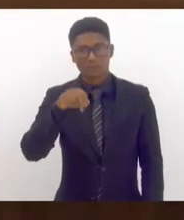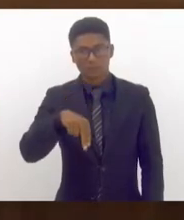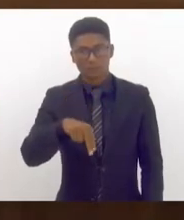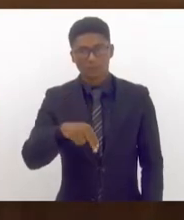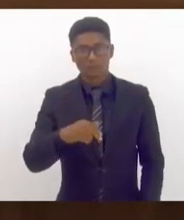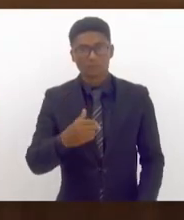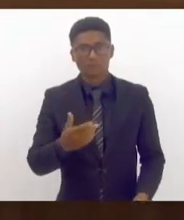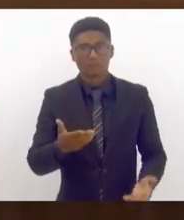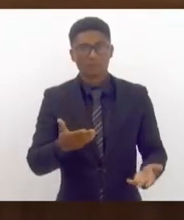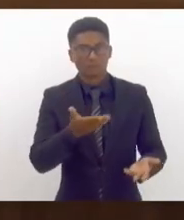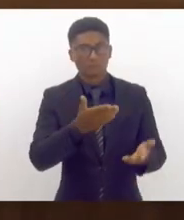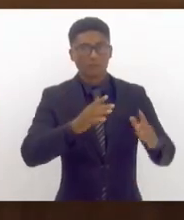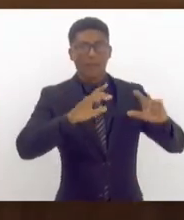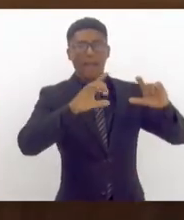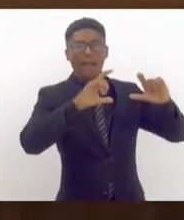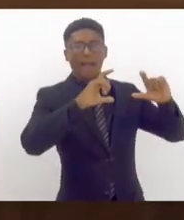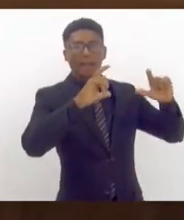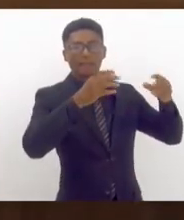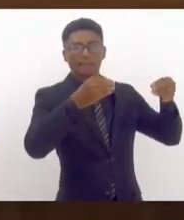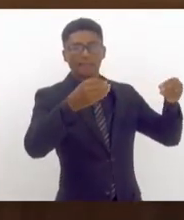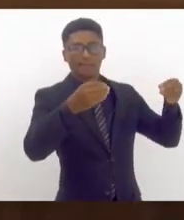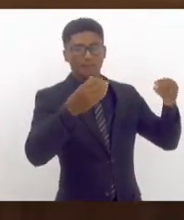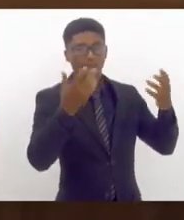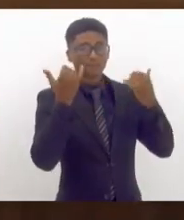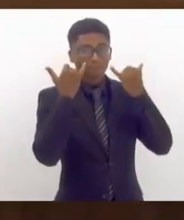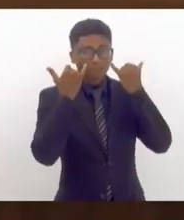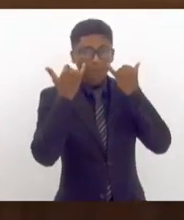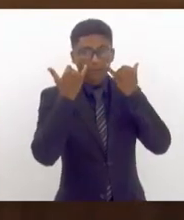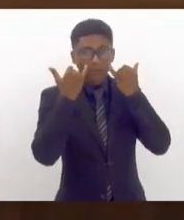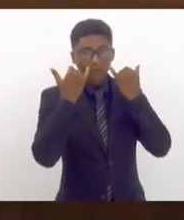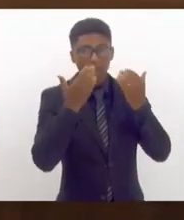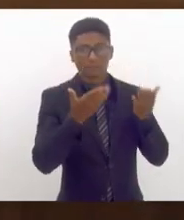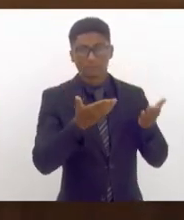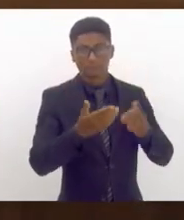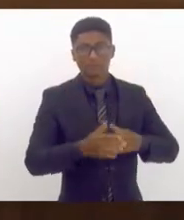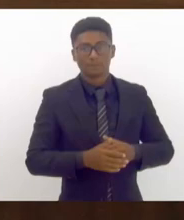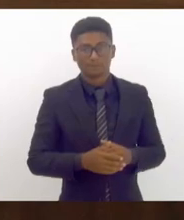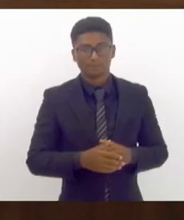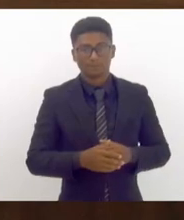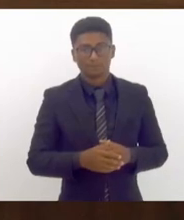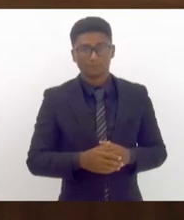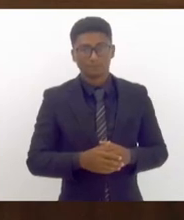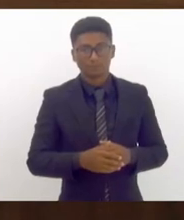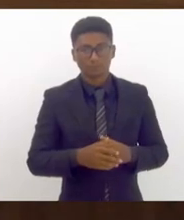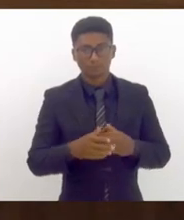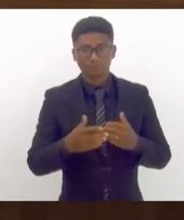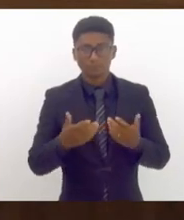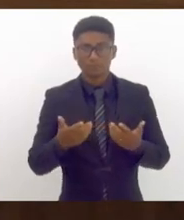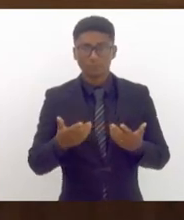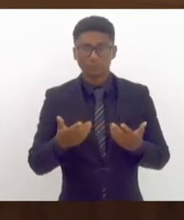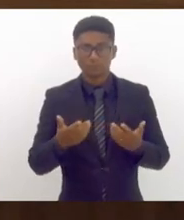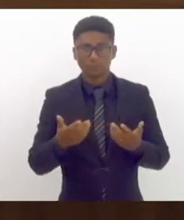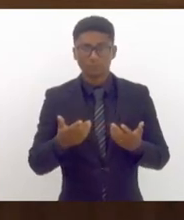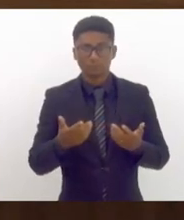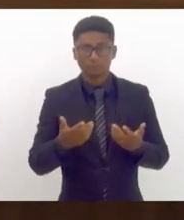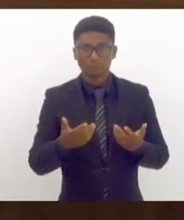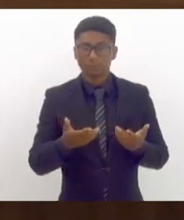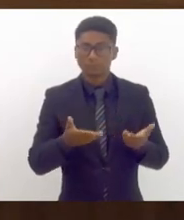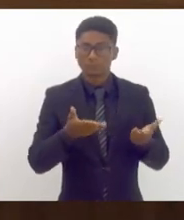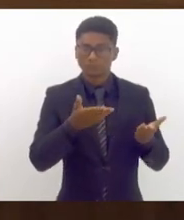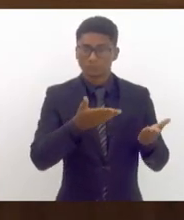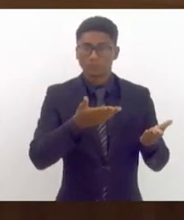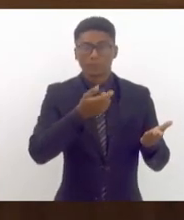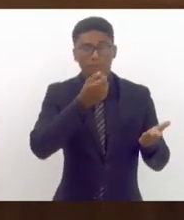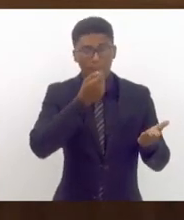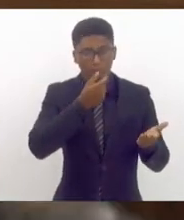estabelecer nesses cartazes informações que leve ao conhecimento do que representa